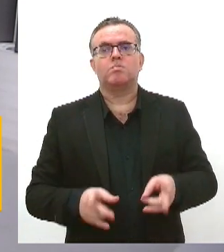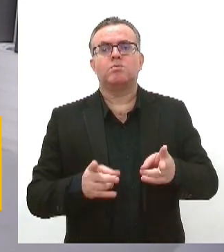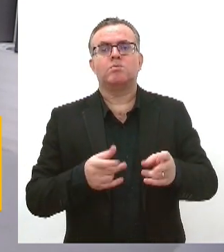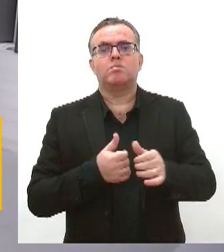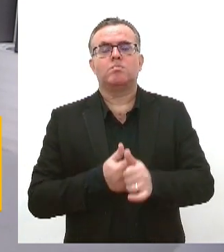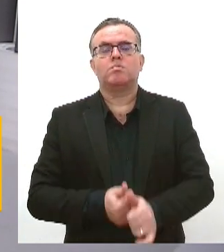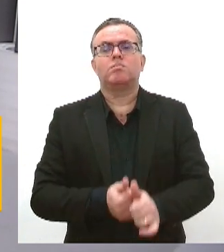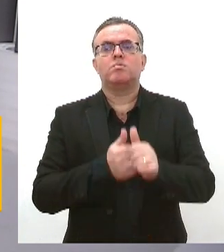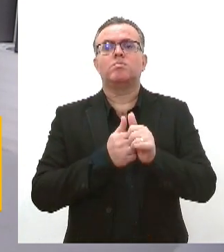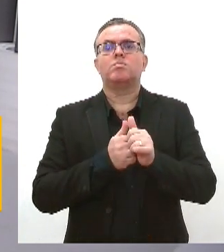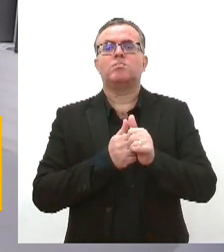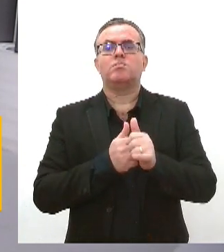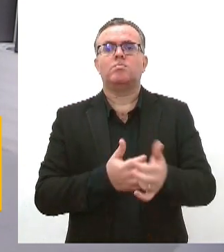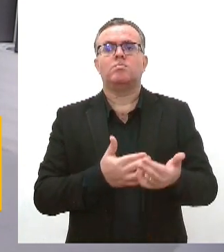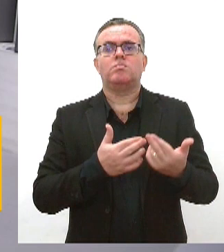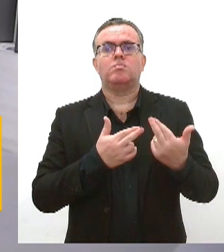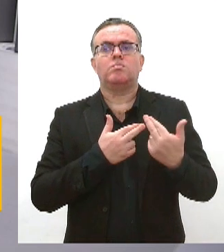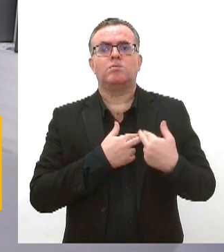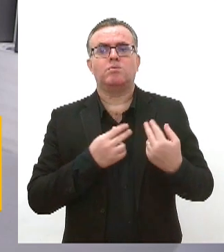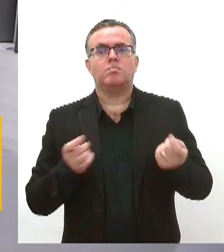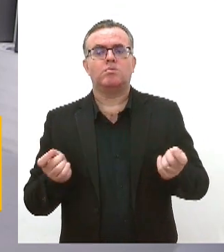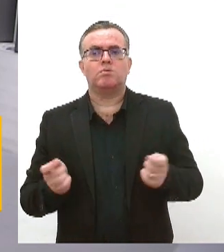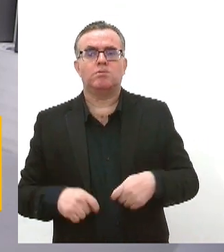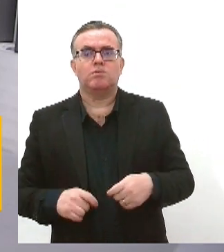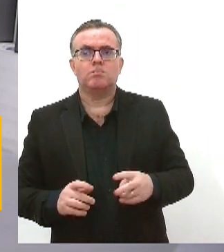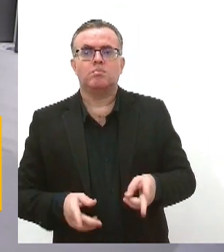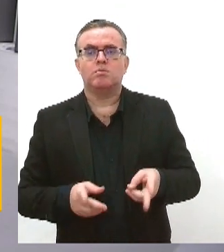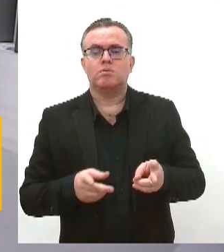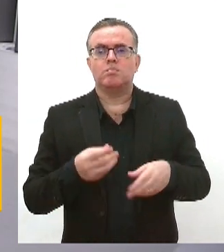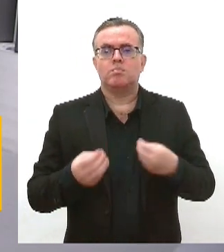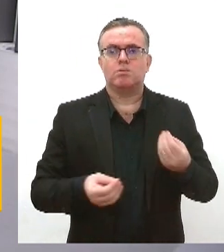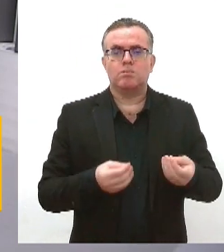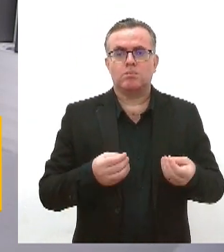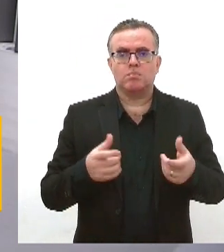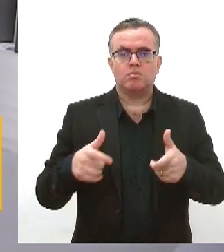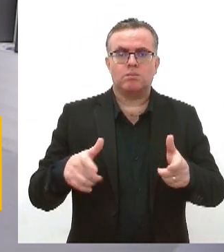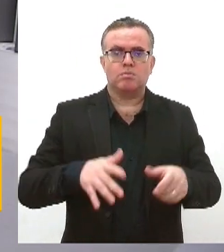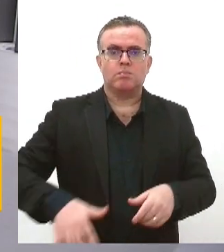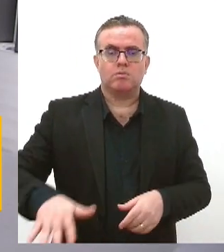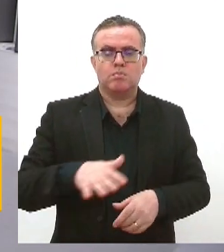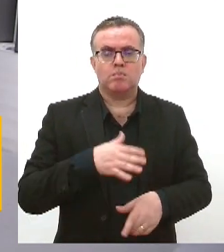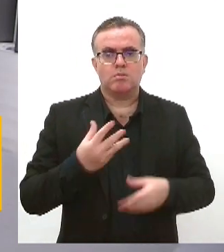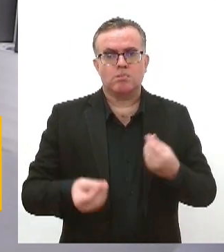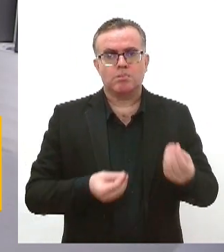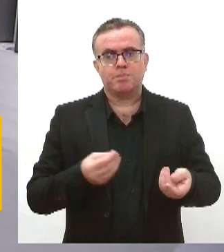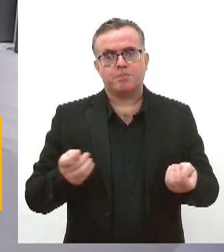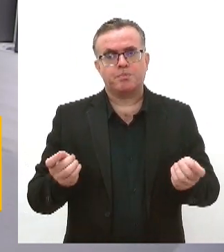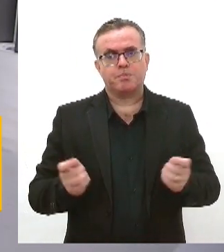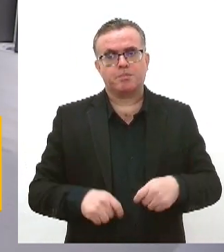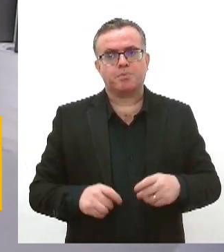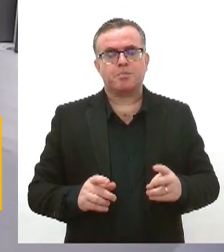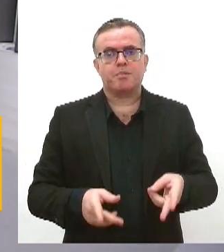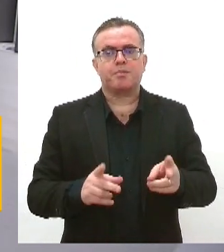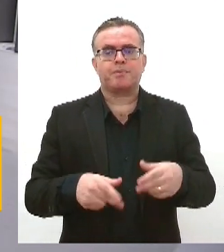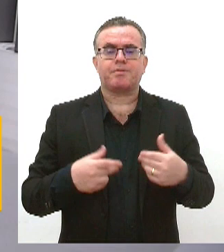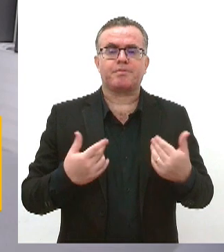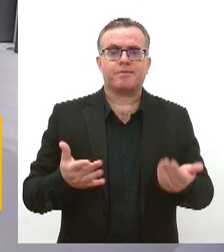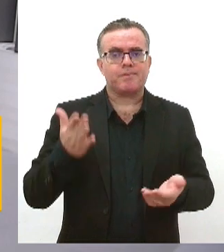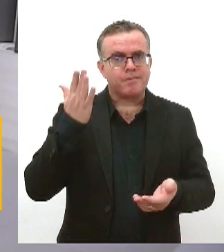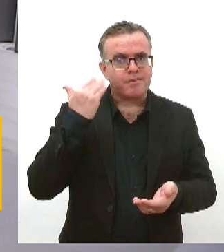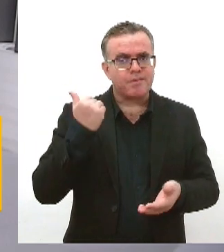que é uma missão importante e em uma área muito importante, principalmente para o nosso estado, que tem tudo a ver, né, turismo